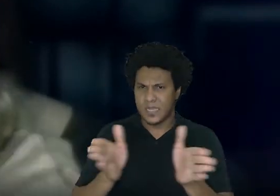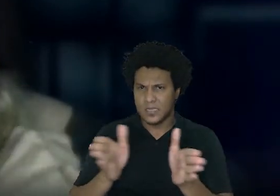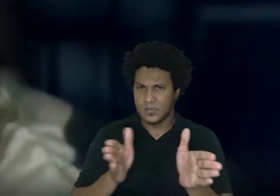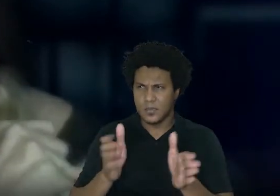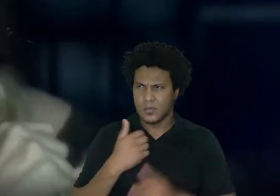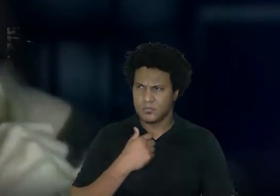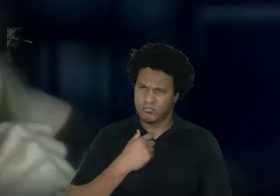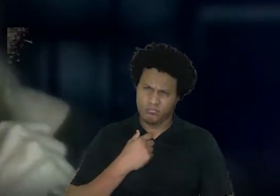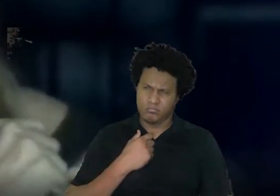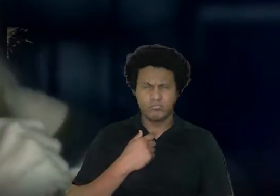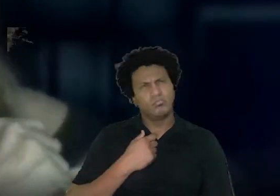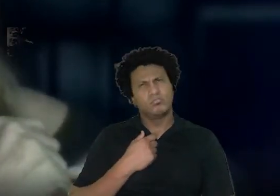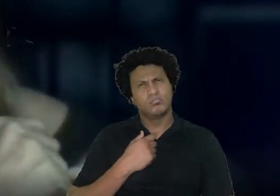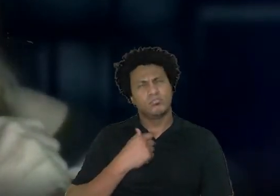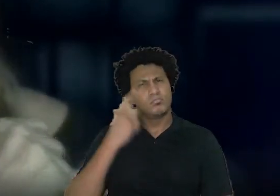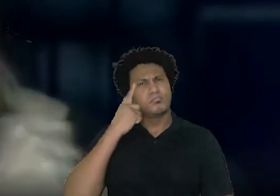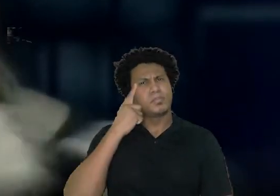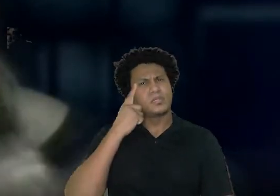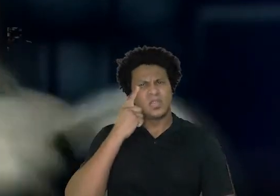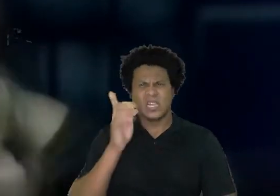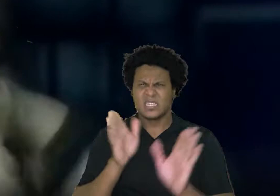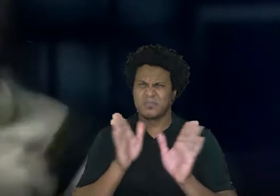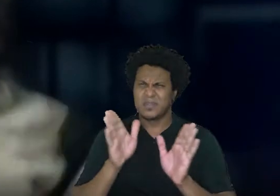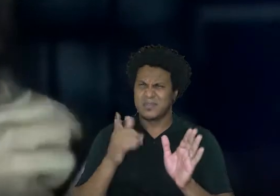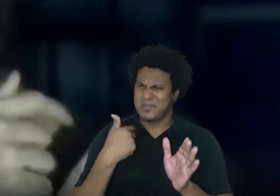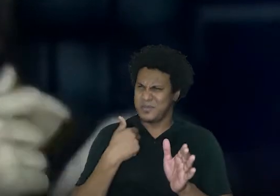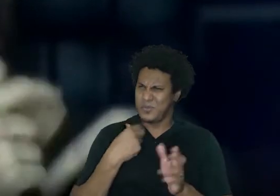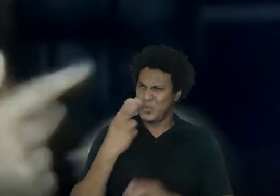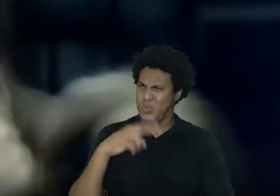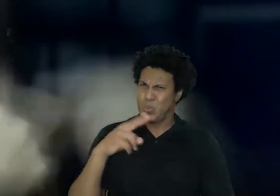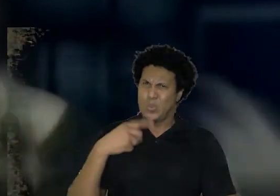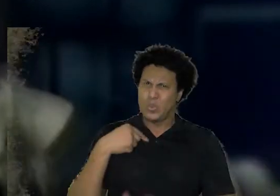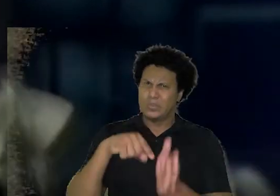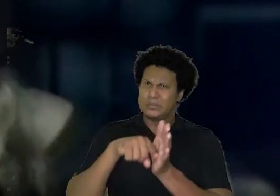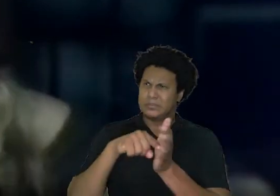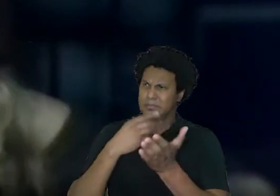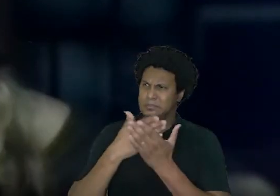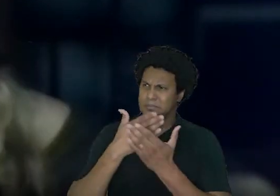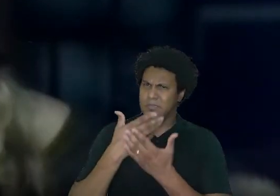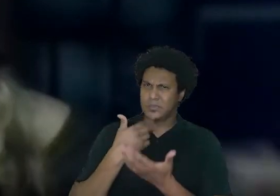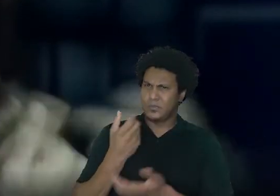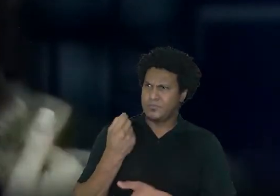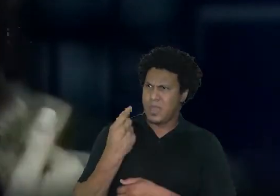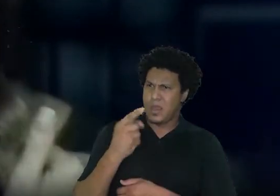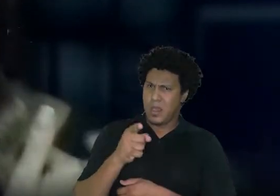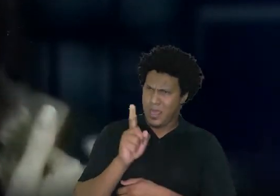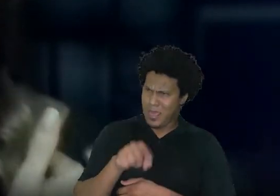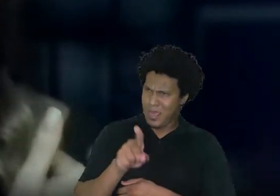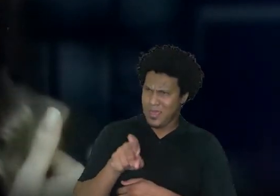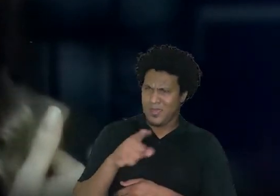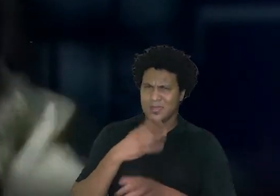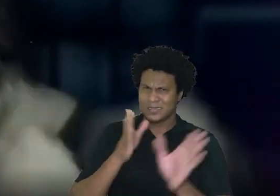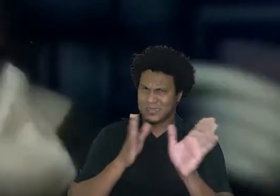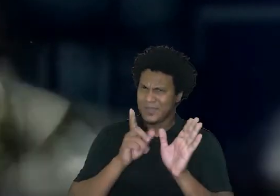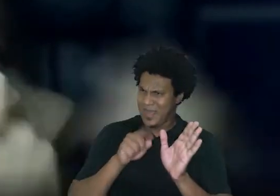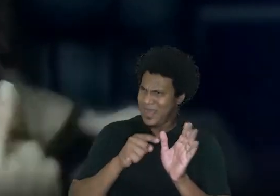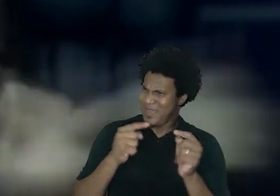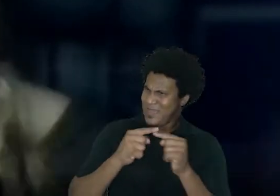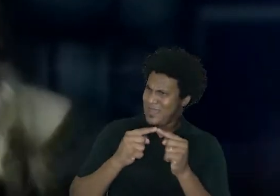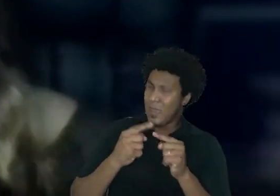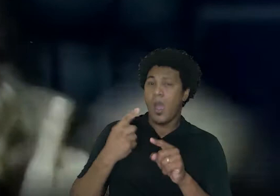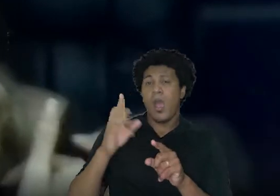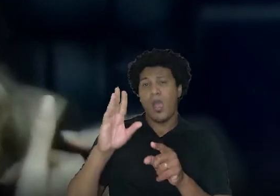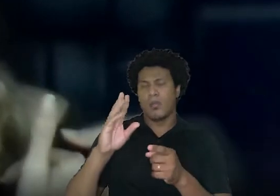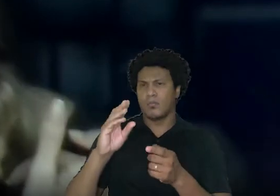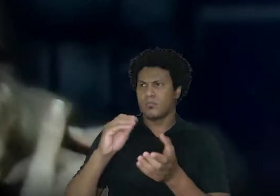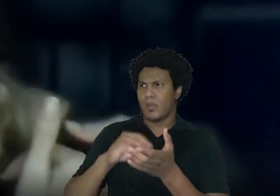nova, porque um dia me disseram que eu fazia acessibilidade. E eu falava, como assim? Porque eu